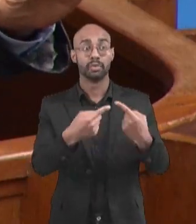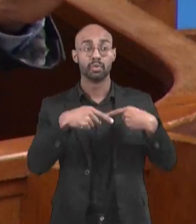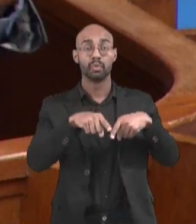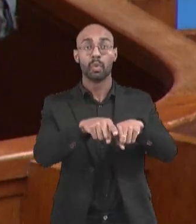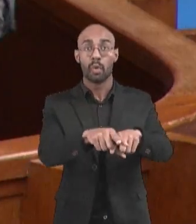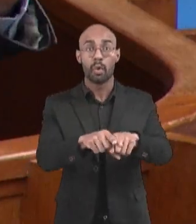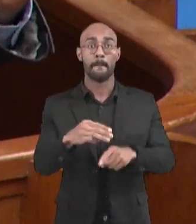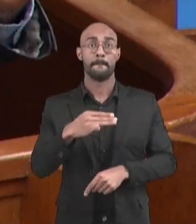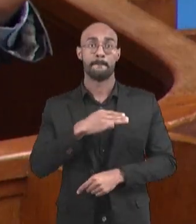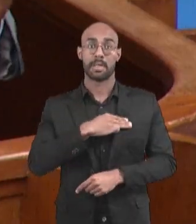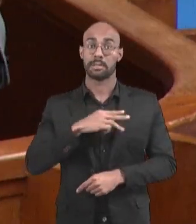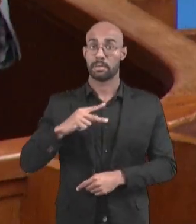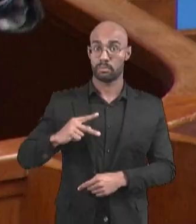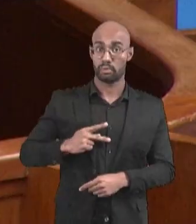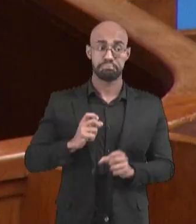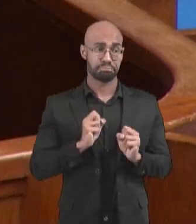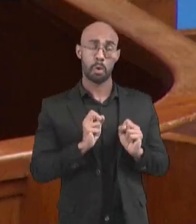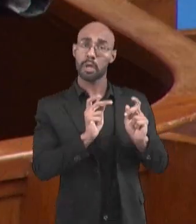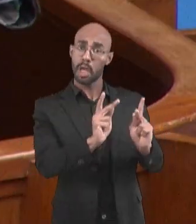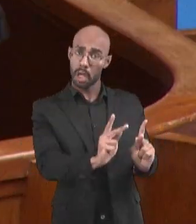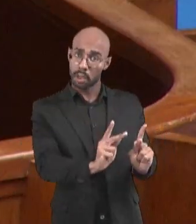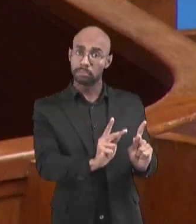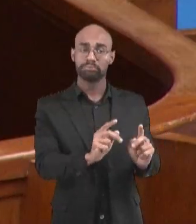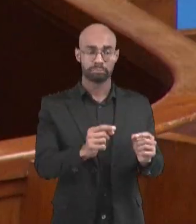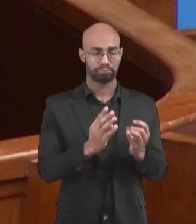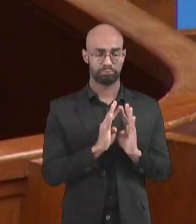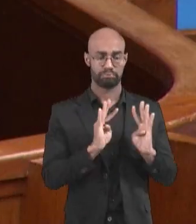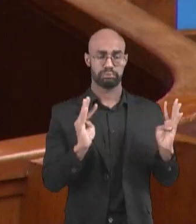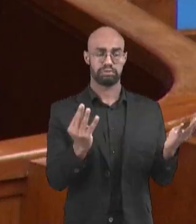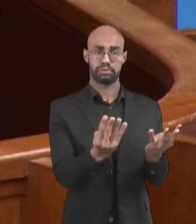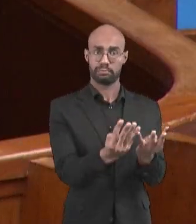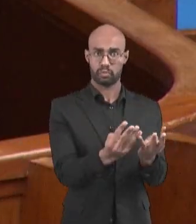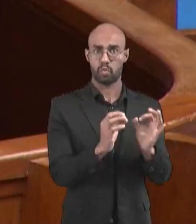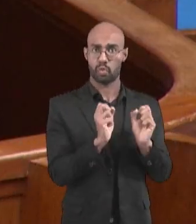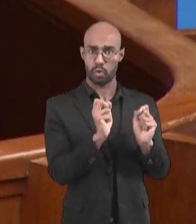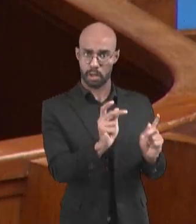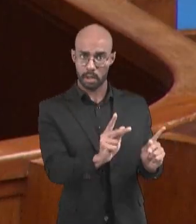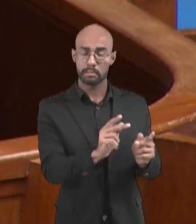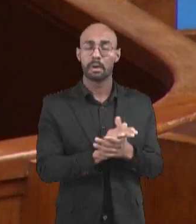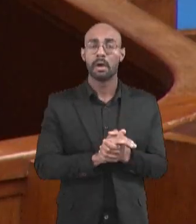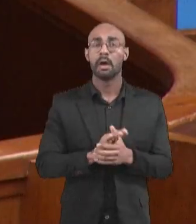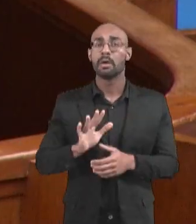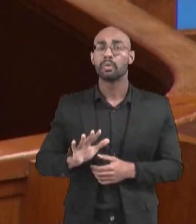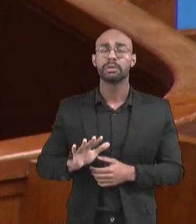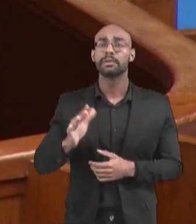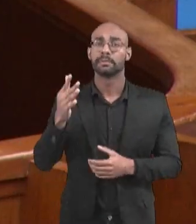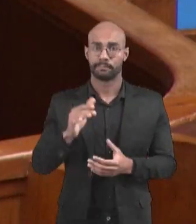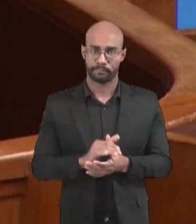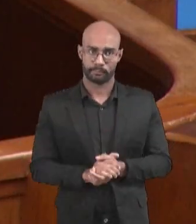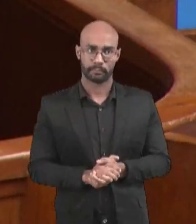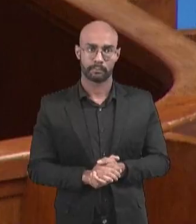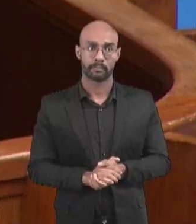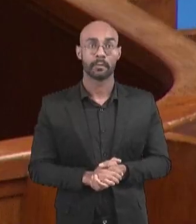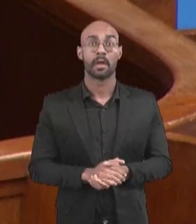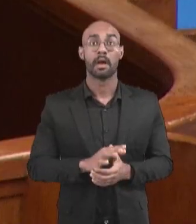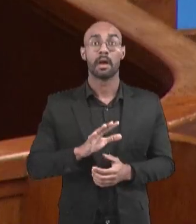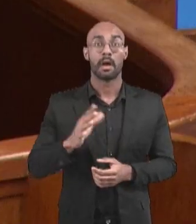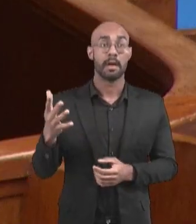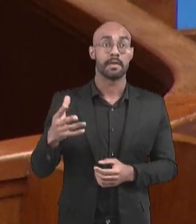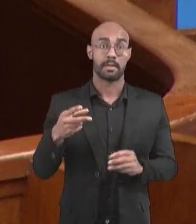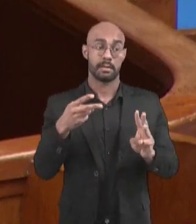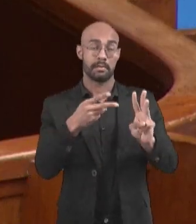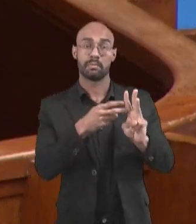Público. Maravilha. Cercou, beleza. O que aconteceu? Eles